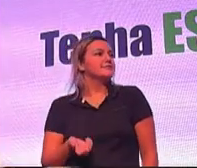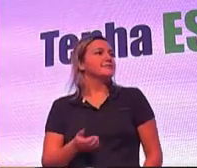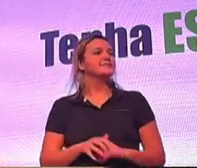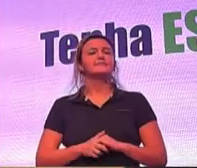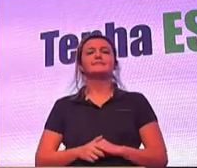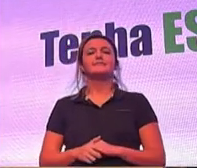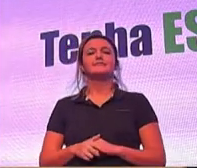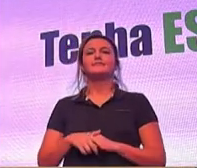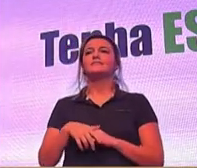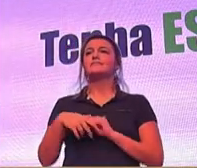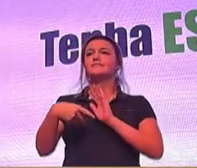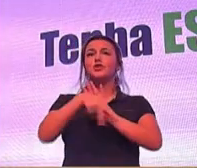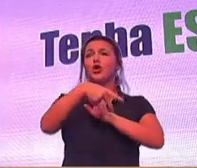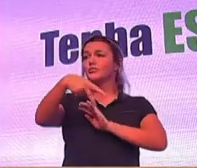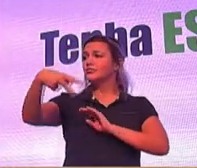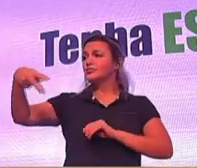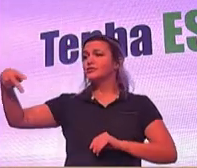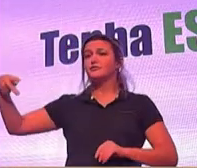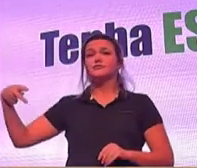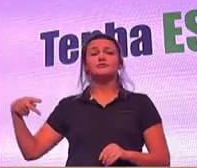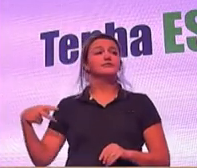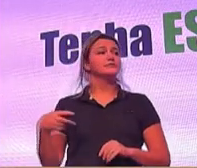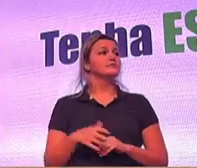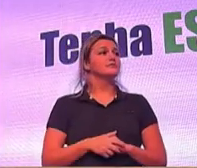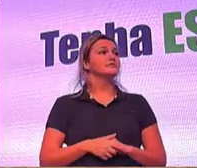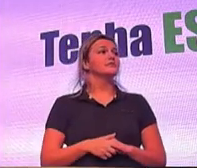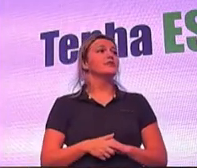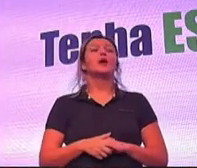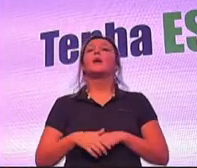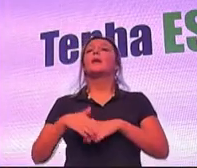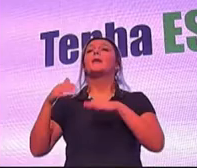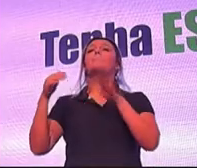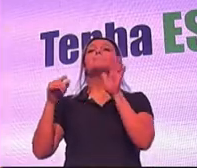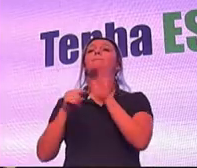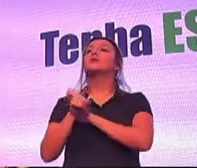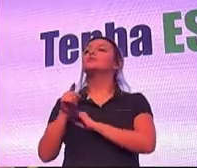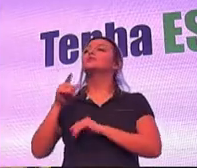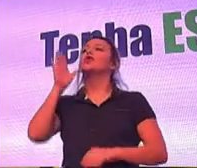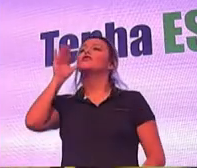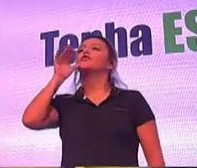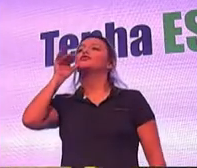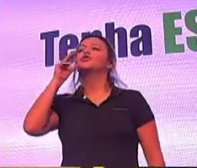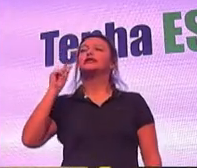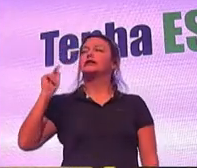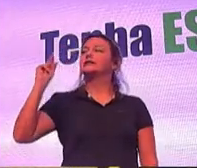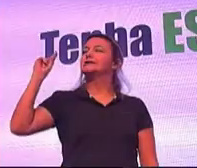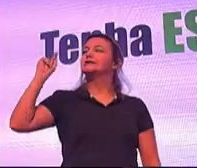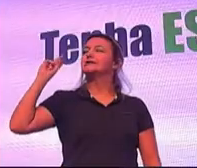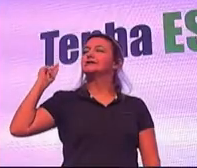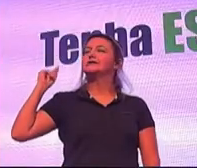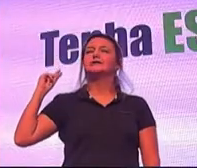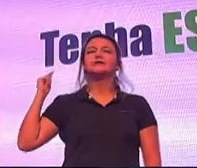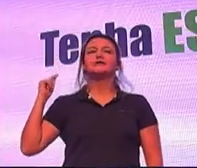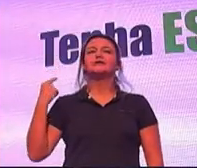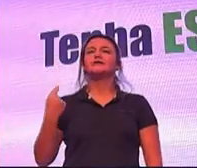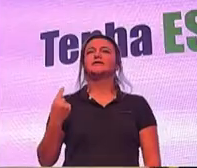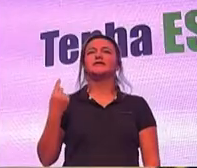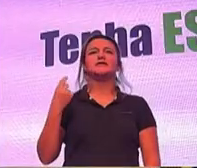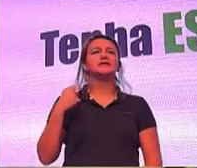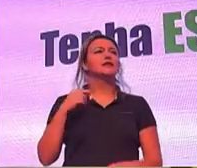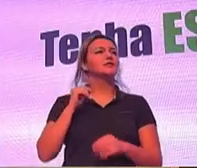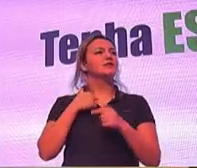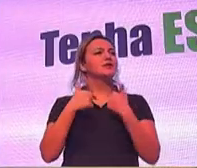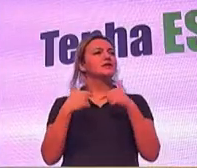aqui. Quem aqui é funcionário ativo da Caixa? Levanta a mão, por favor. Qual que é seu nome, por favor?